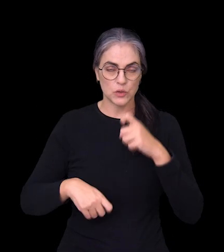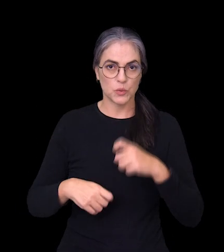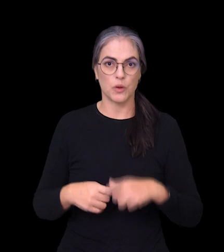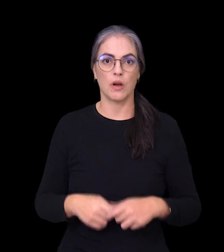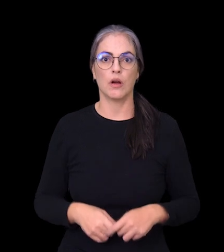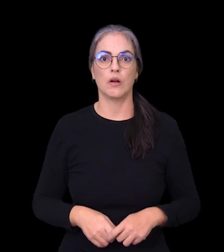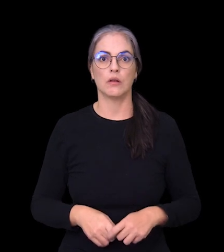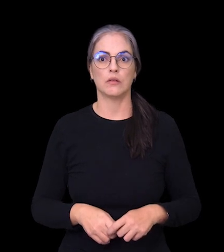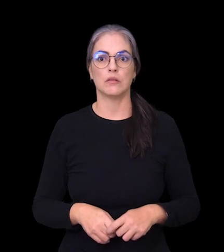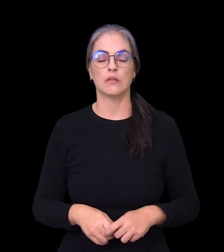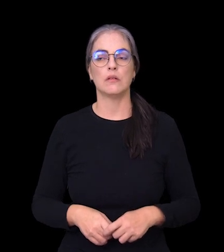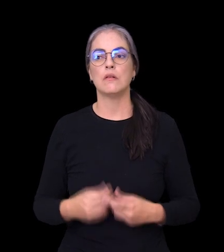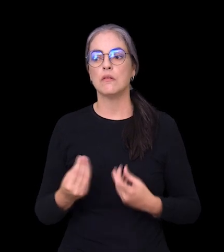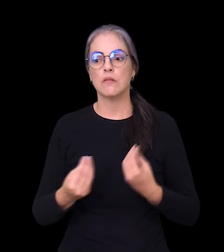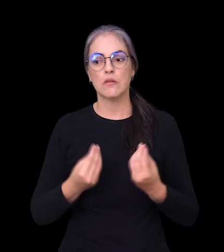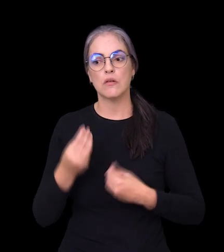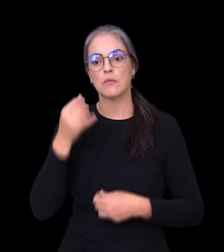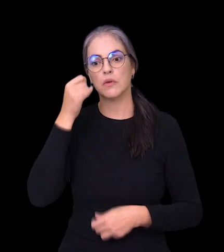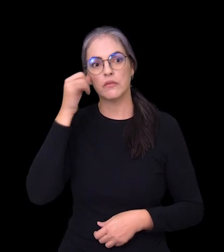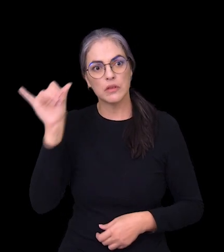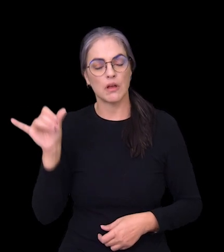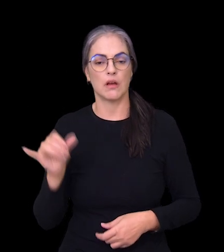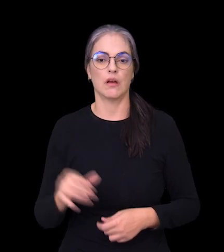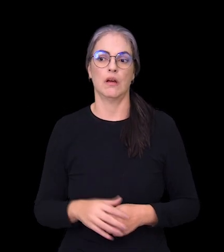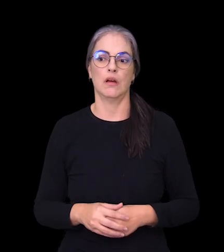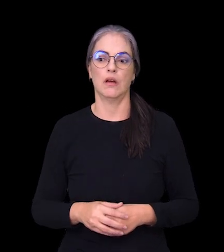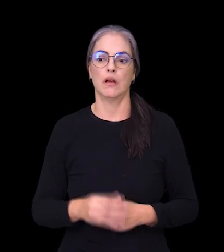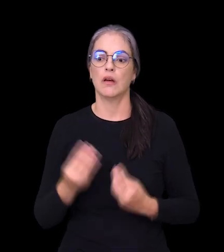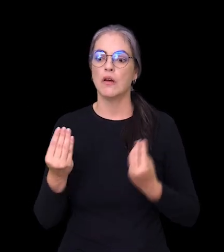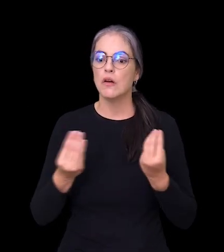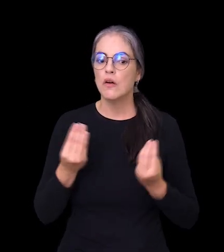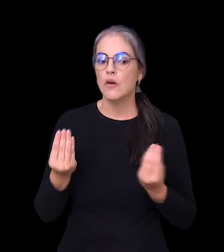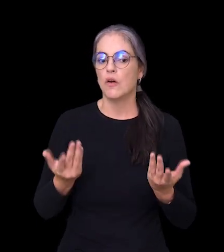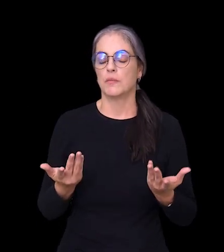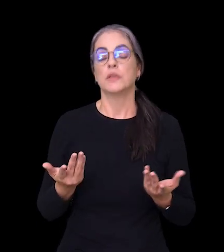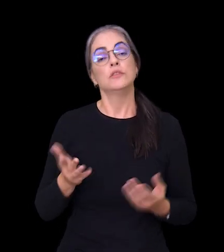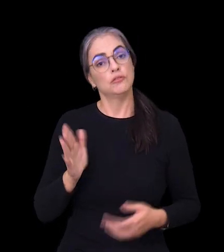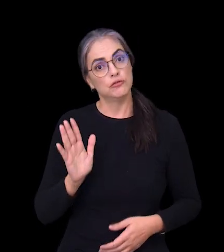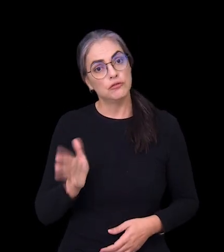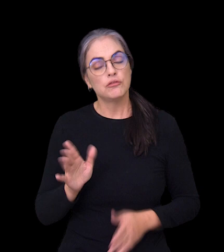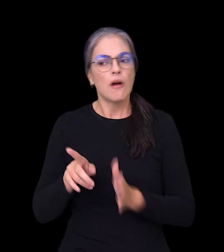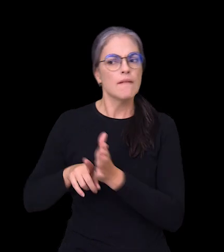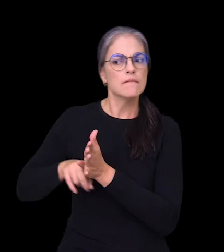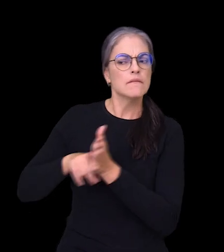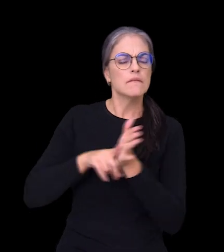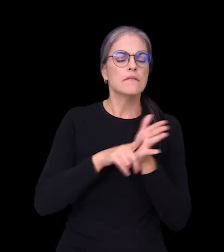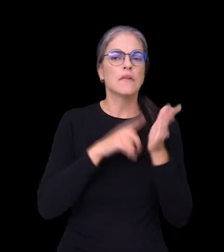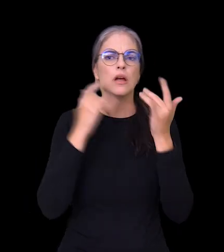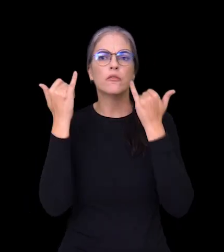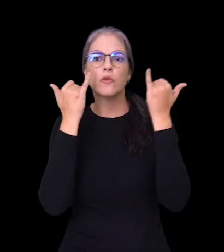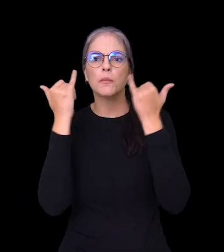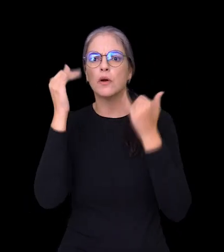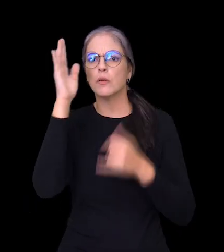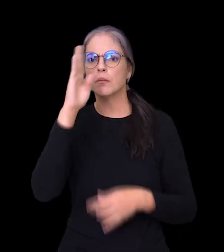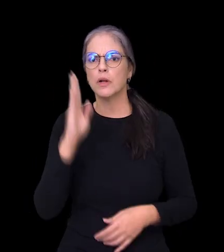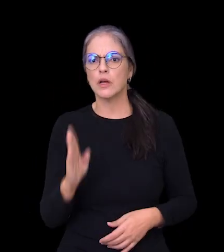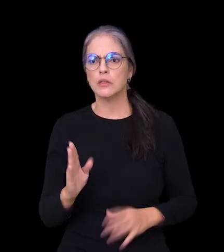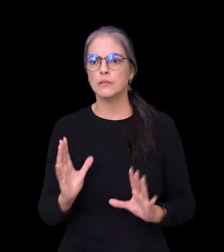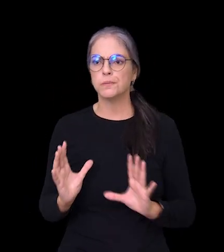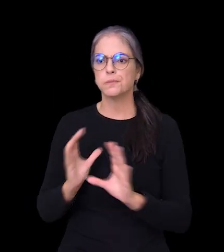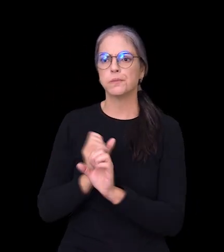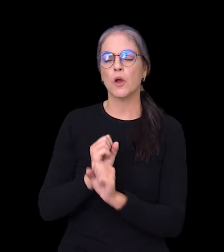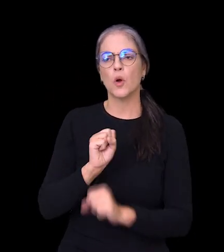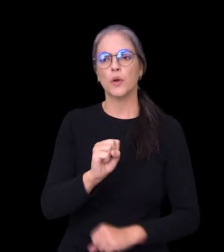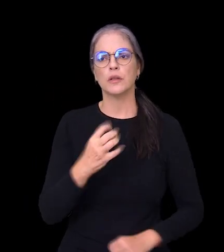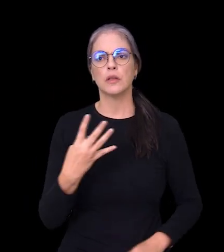de prevenção, os dados têm mostrado, inclusive, de violência sexual no Brasil, foram 84